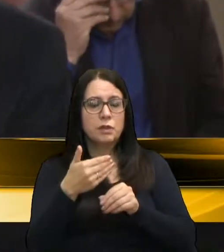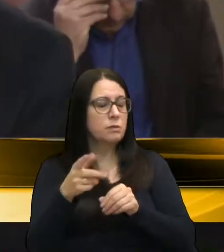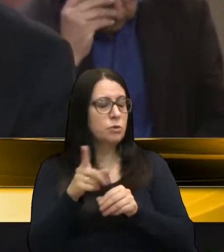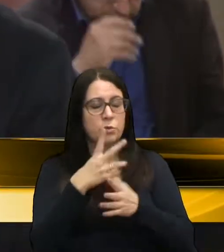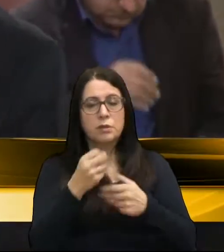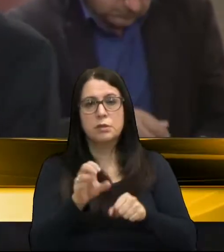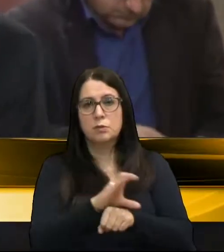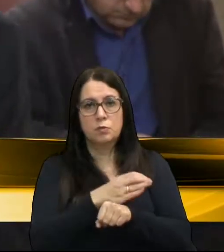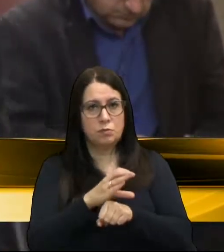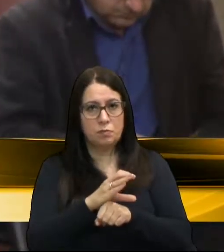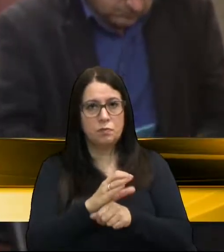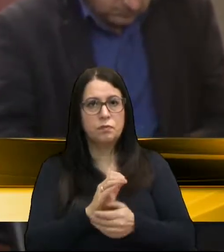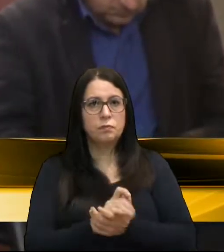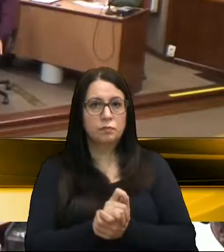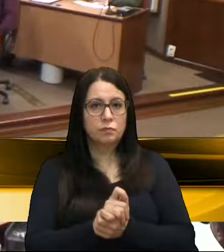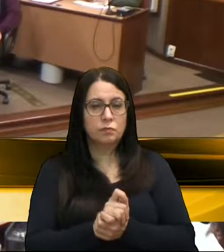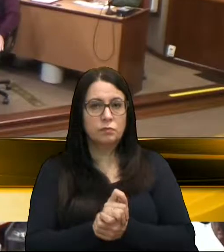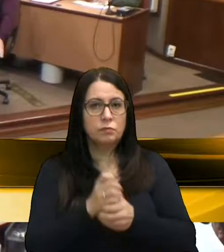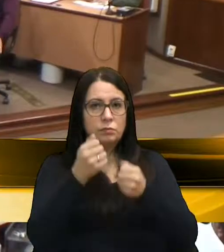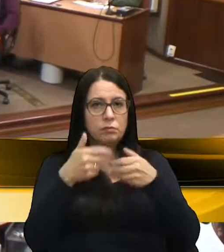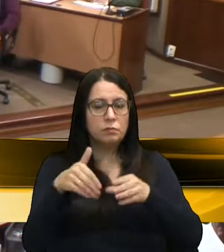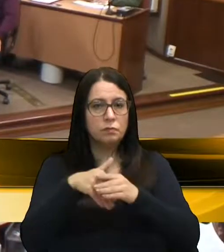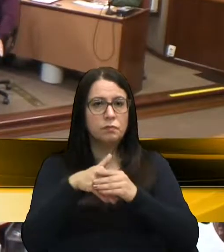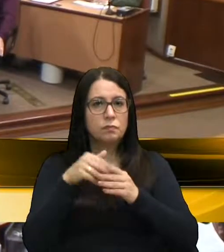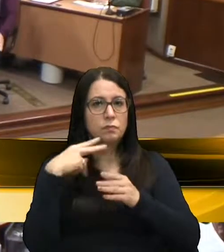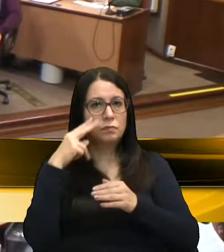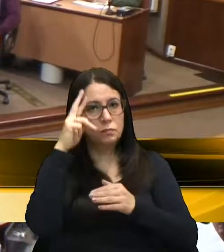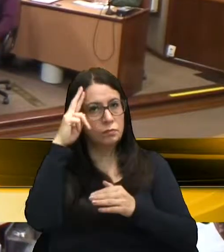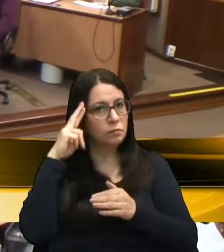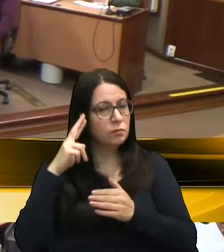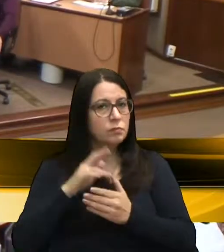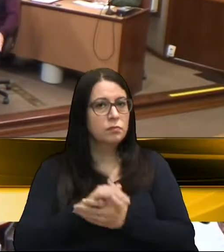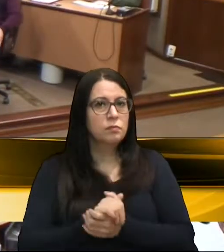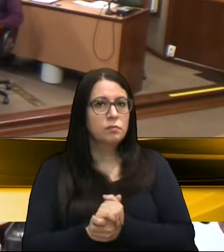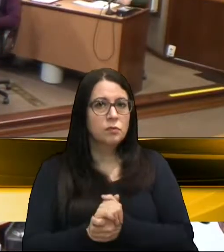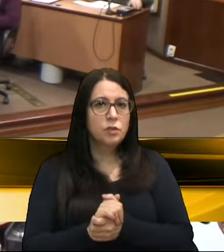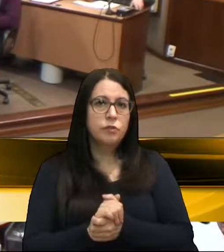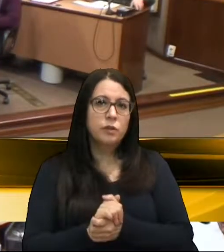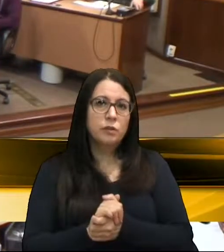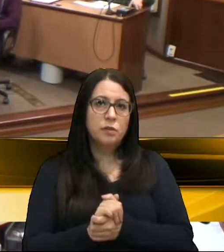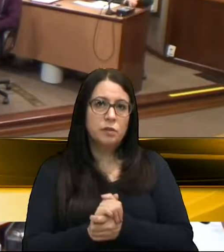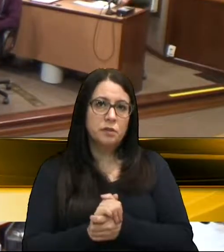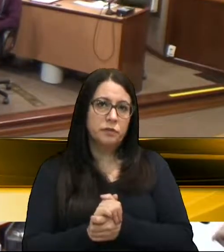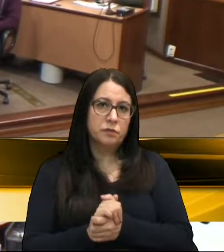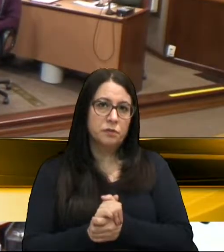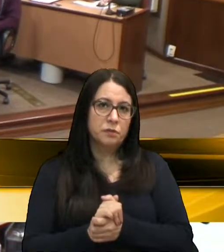derrubada desse parecer. Para declarar o voto, o vereador Rafael Bueno.